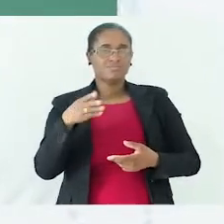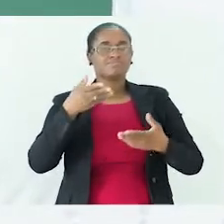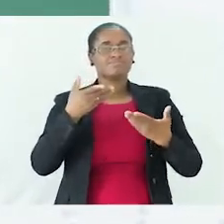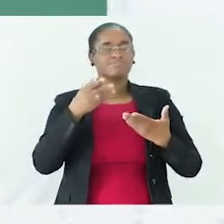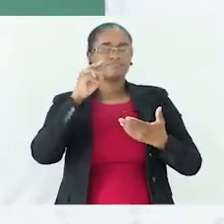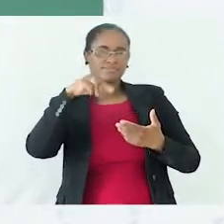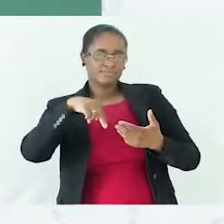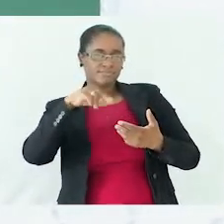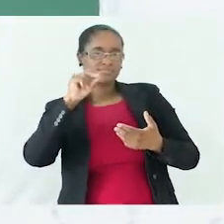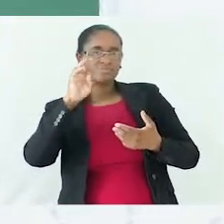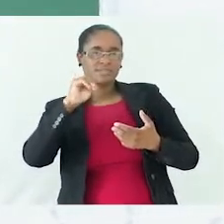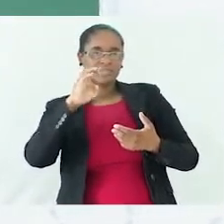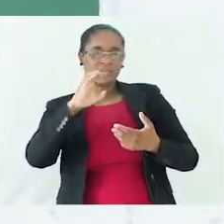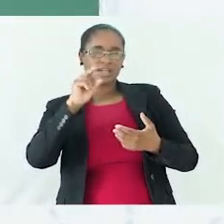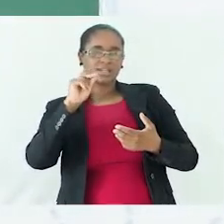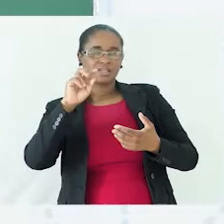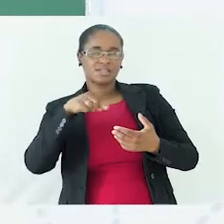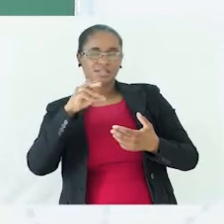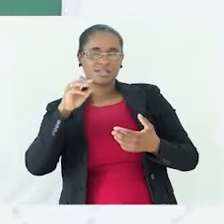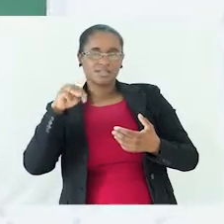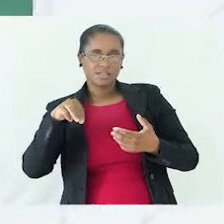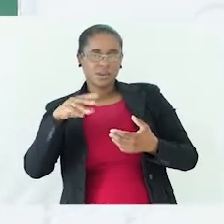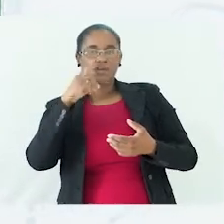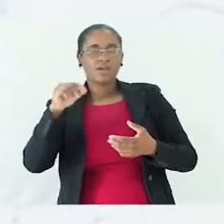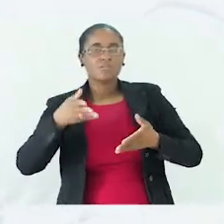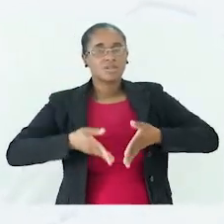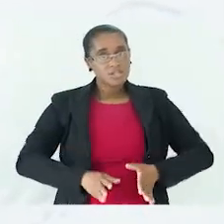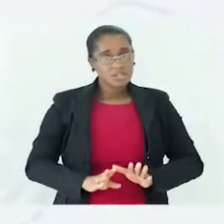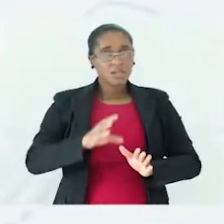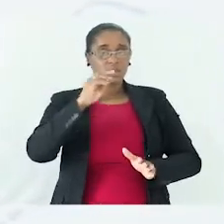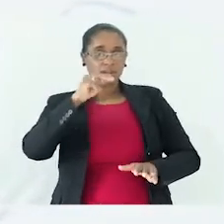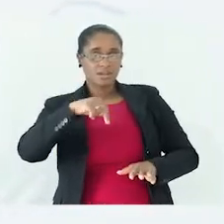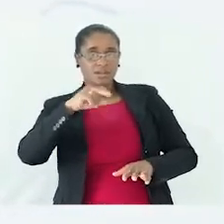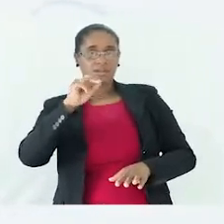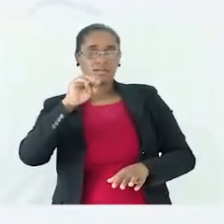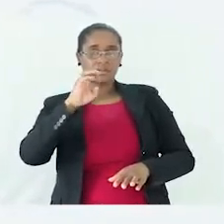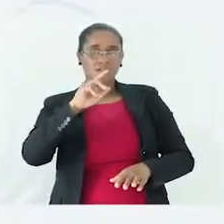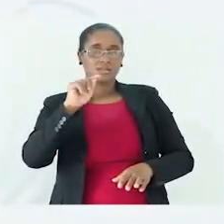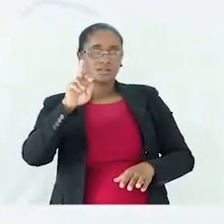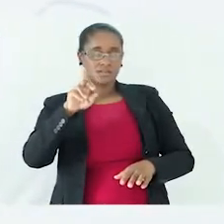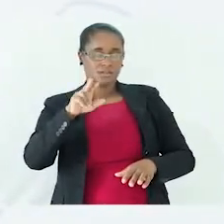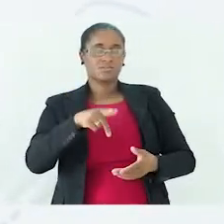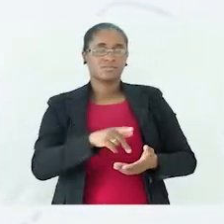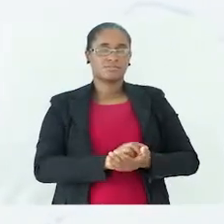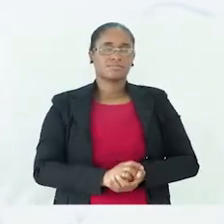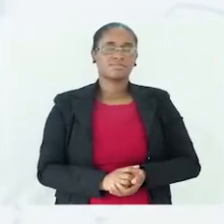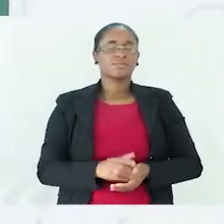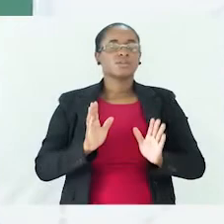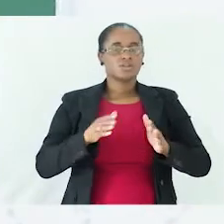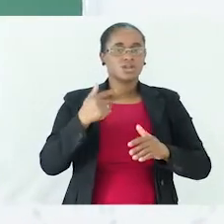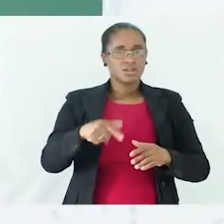Nasçam. Verbo nascer. Então, para que nasçam umas orelhas do burro. Então já